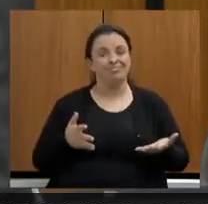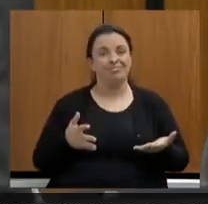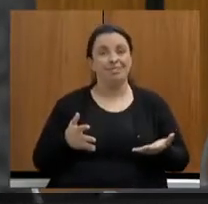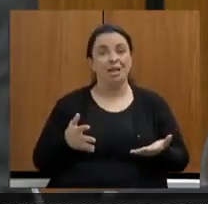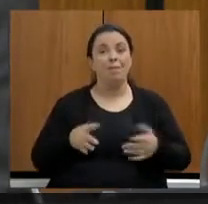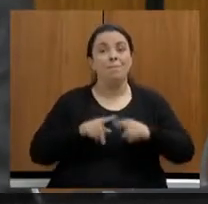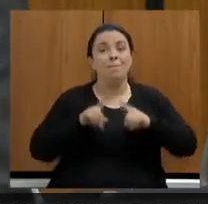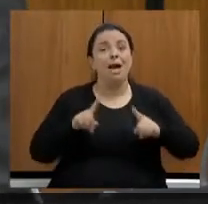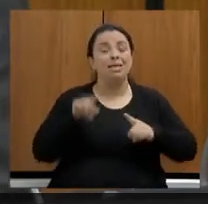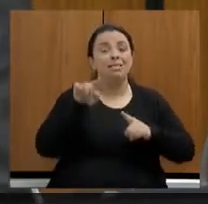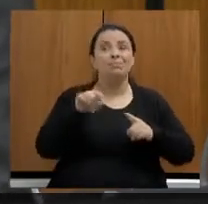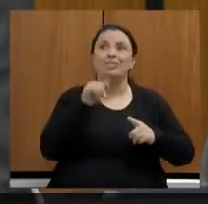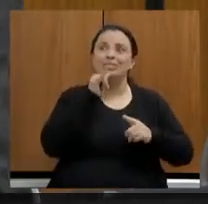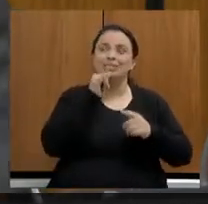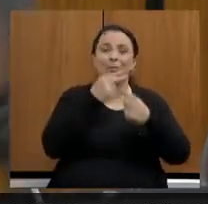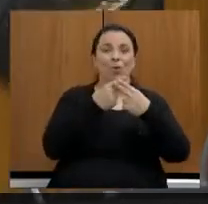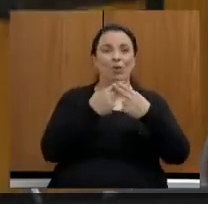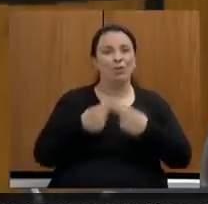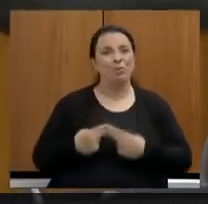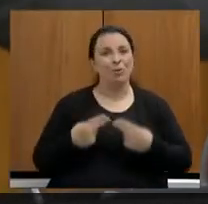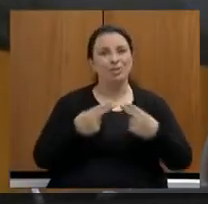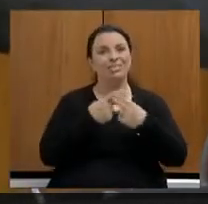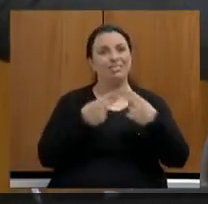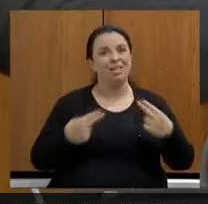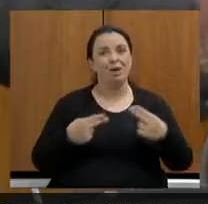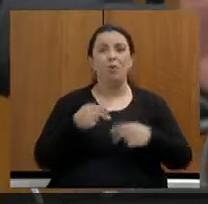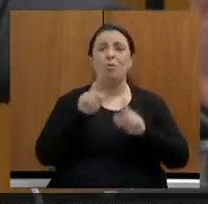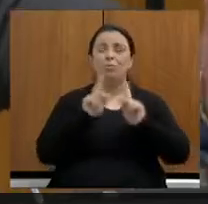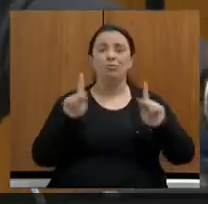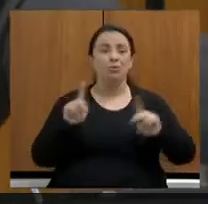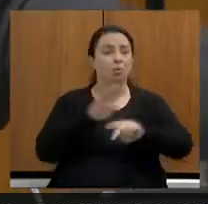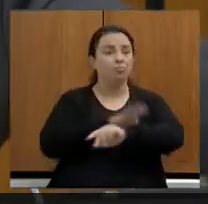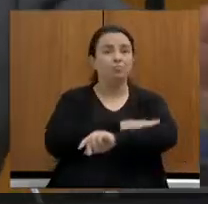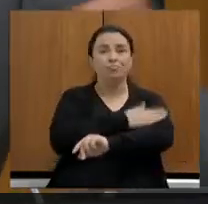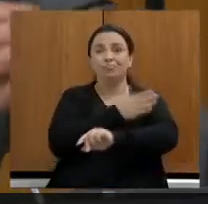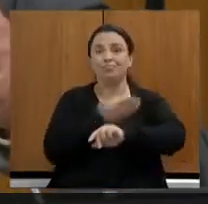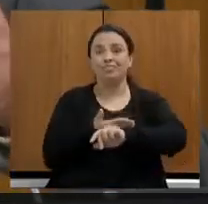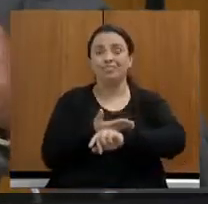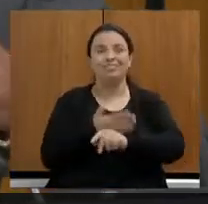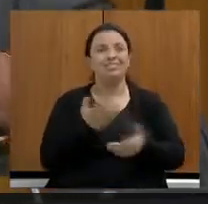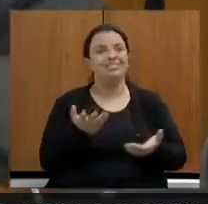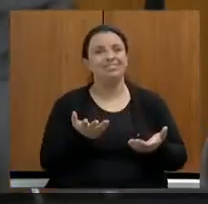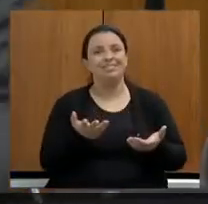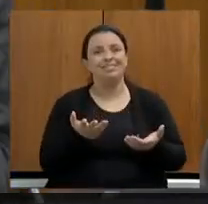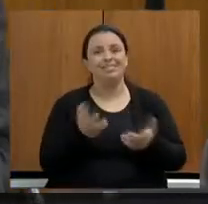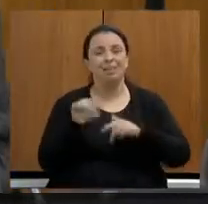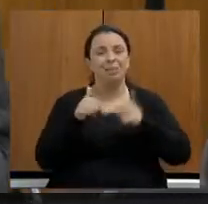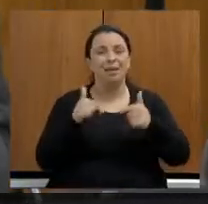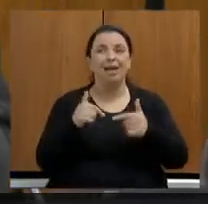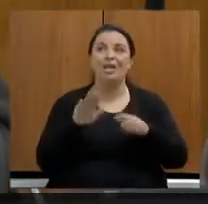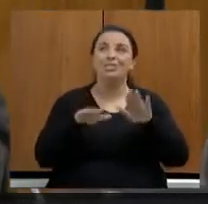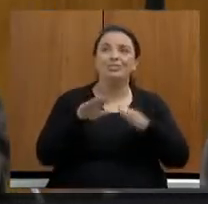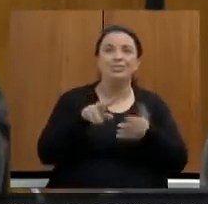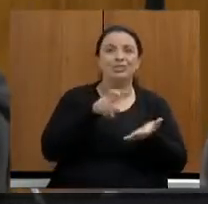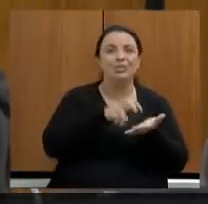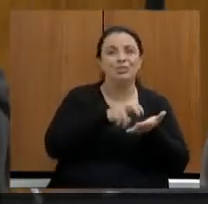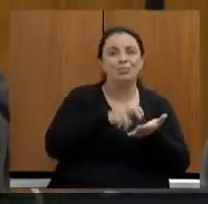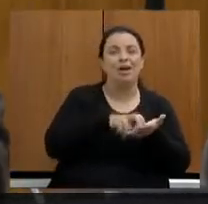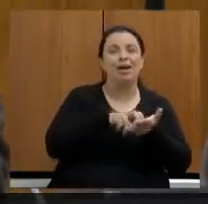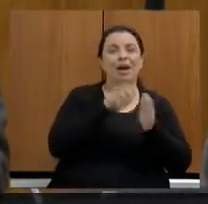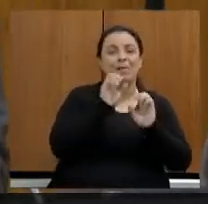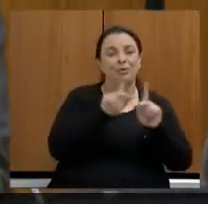na que é professor que da parte da manhã da aula e a parte da tarde ele tem um um carrinho de pipoca para poder completar o seu salário é